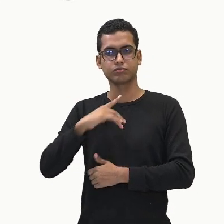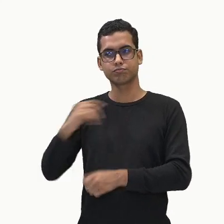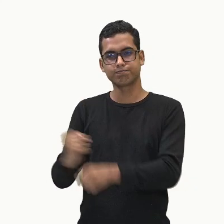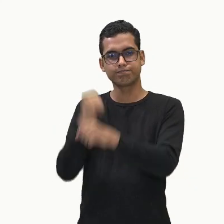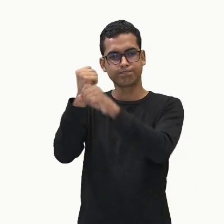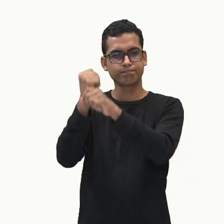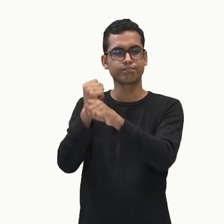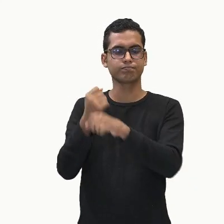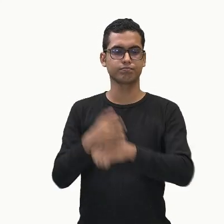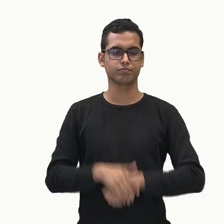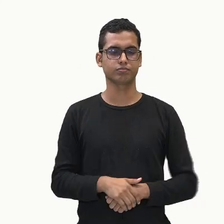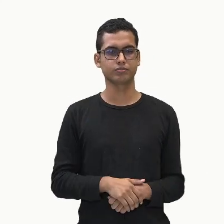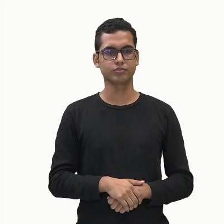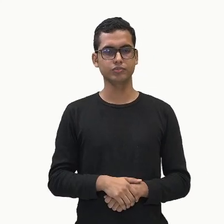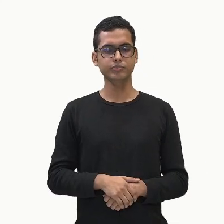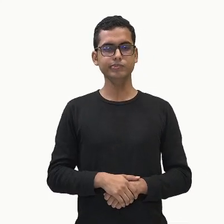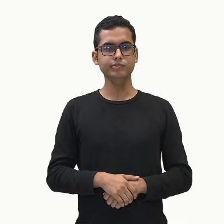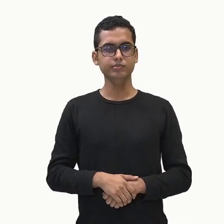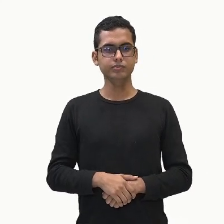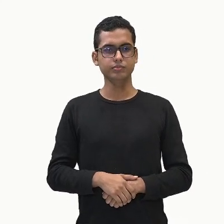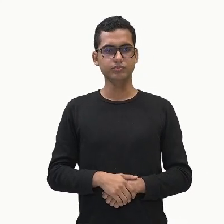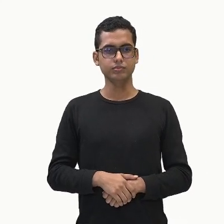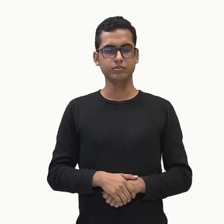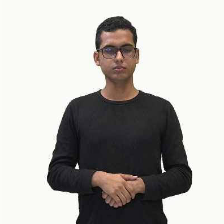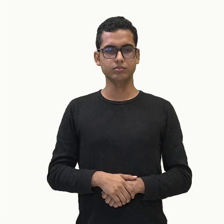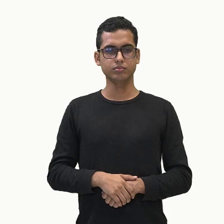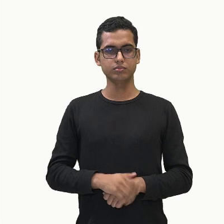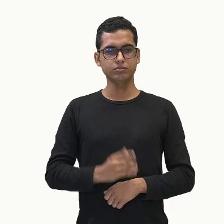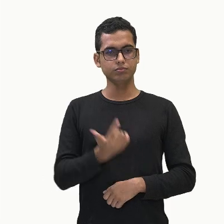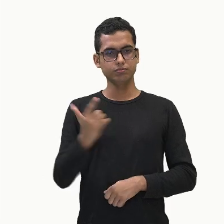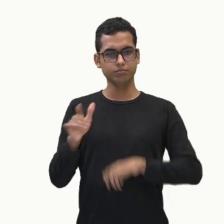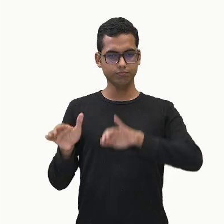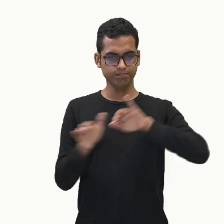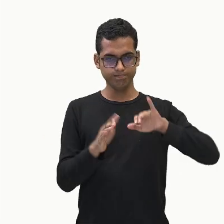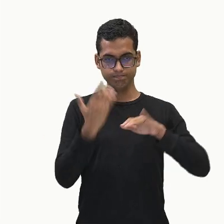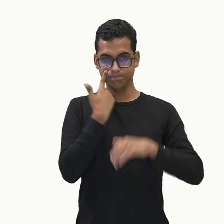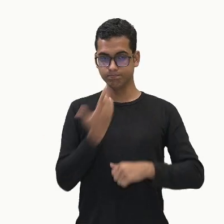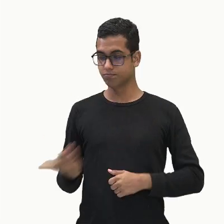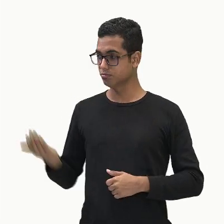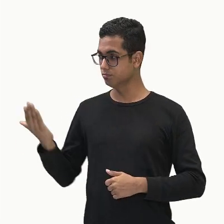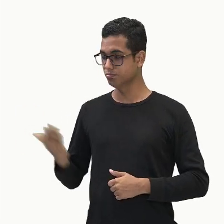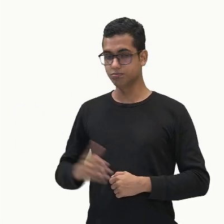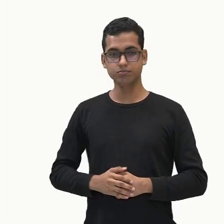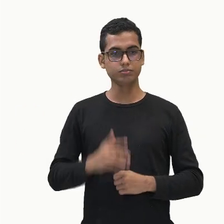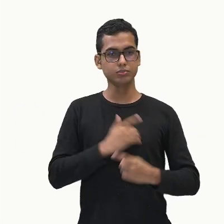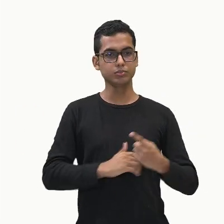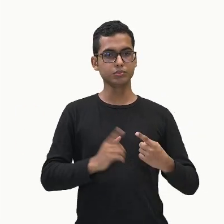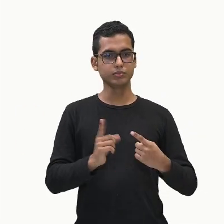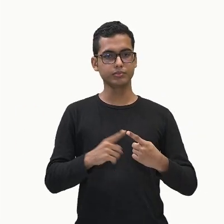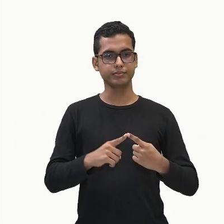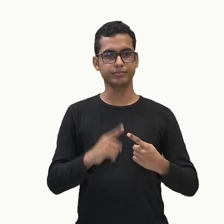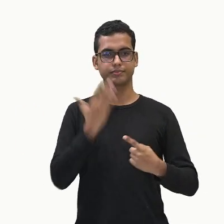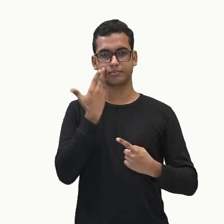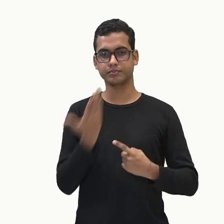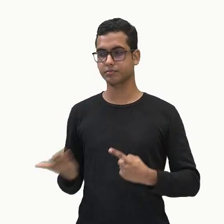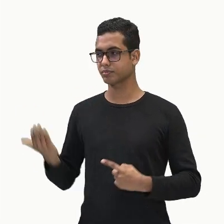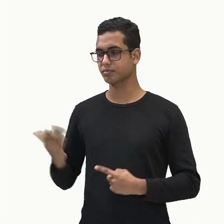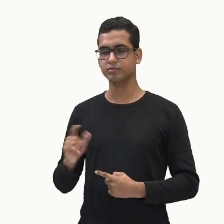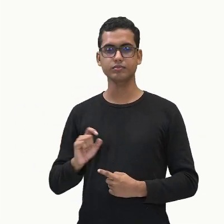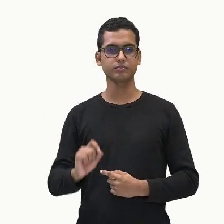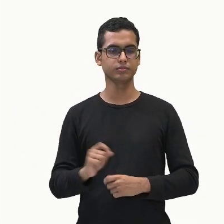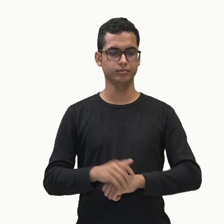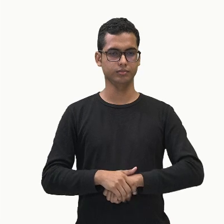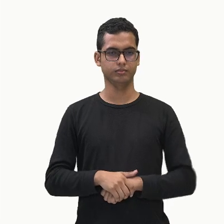os pedreiros. Temos o fontaneiro ou plomero. Então, dois nomes aqui que a